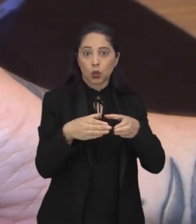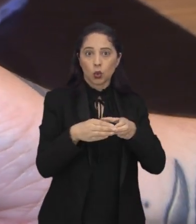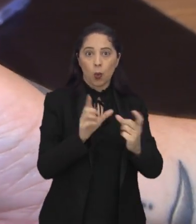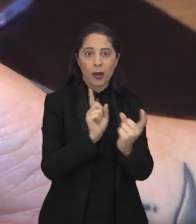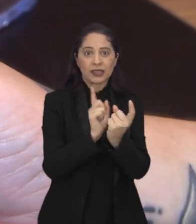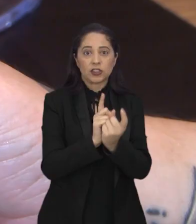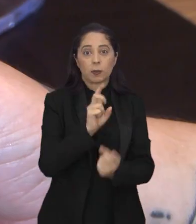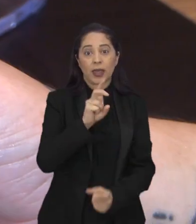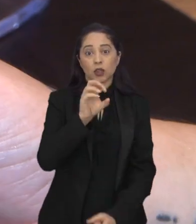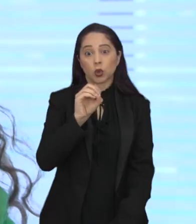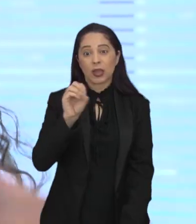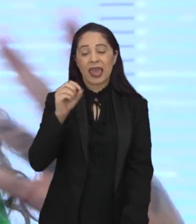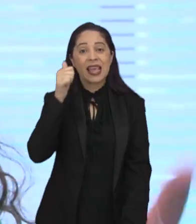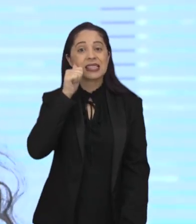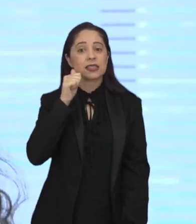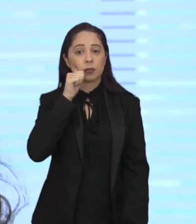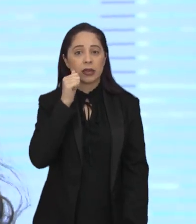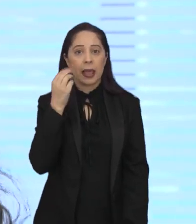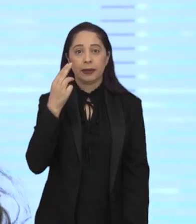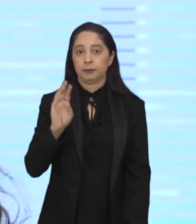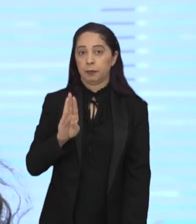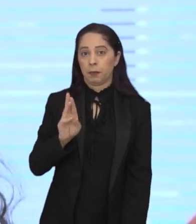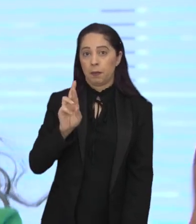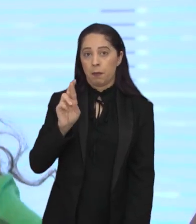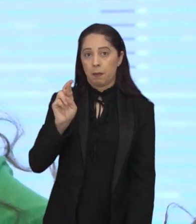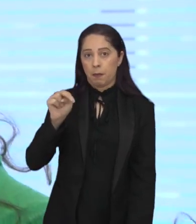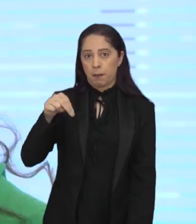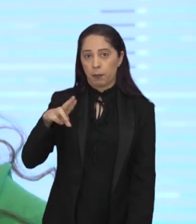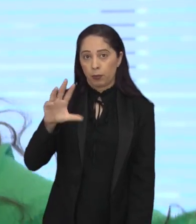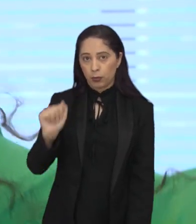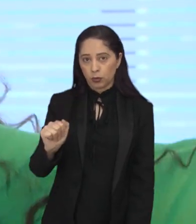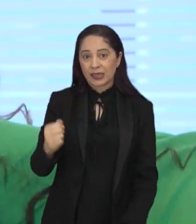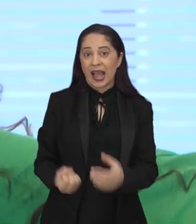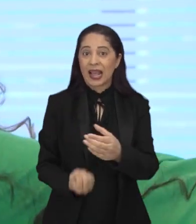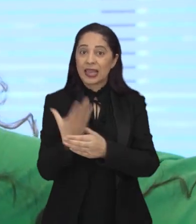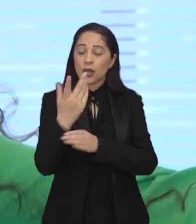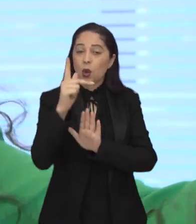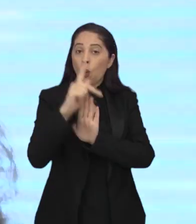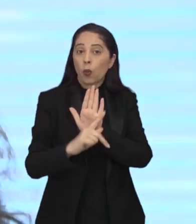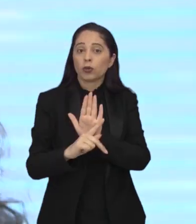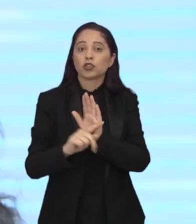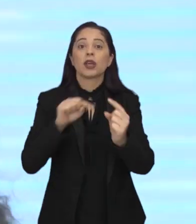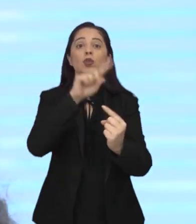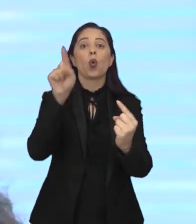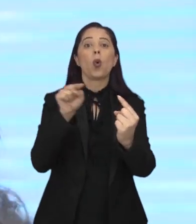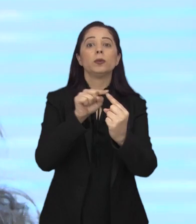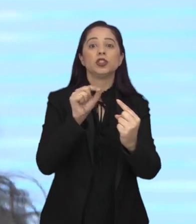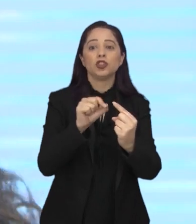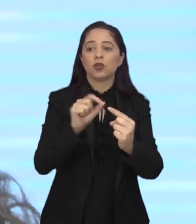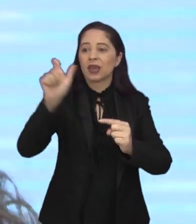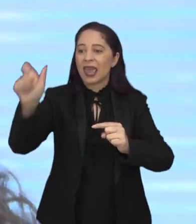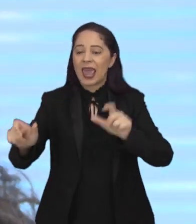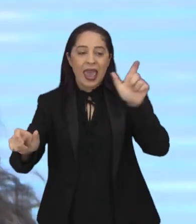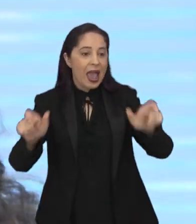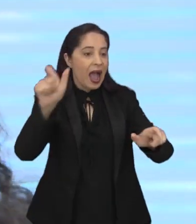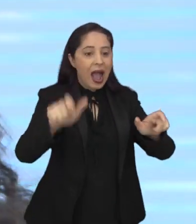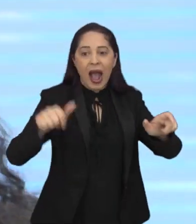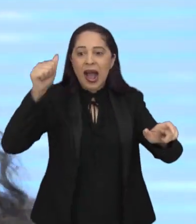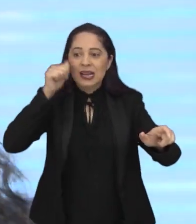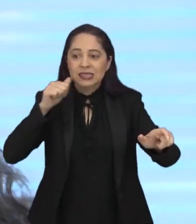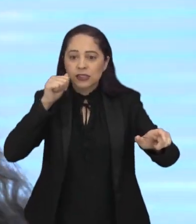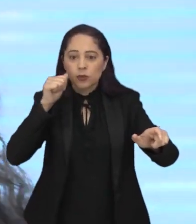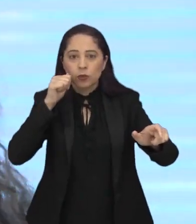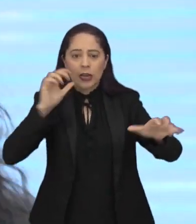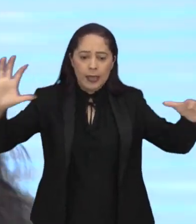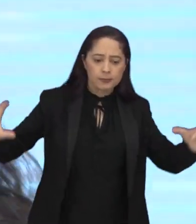500 mulheres na região. A Bruna, idealizadora do projeto, diz que o propósito é unir mulheres com o mesmo objetivo